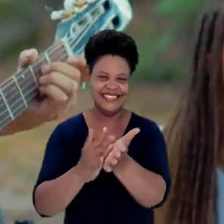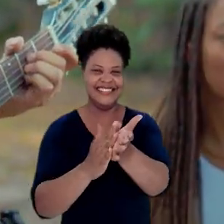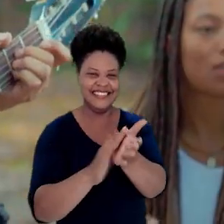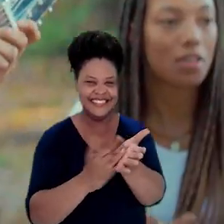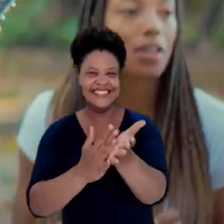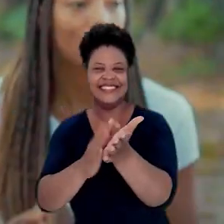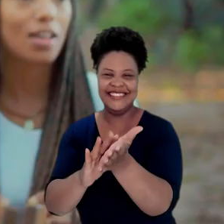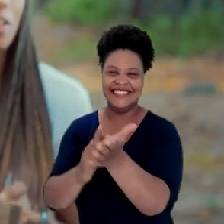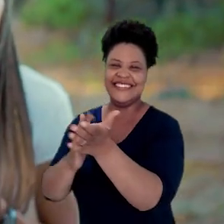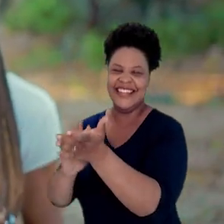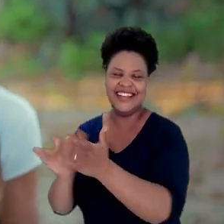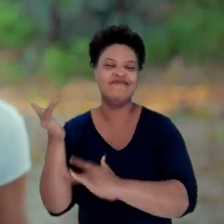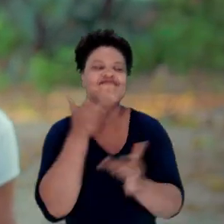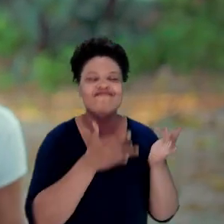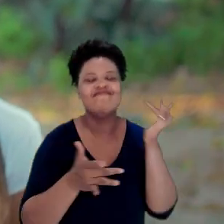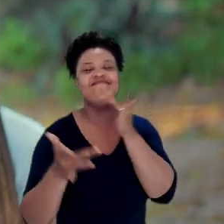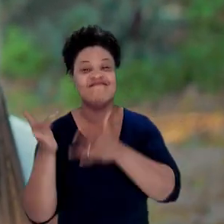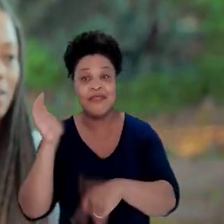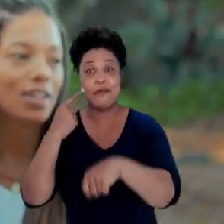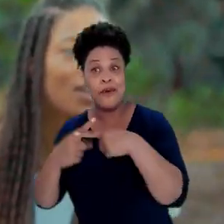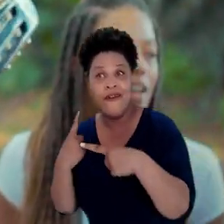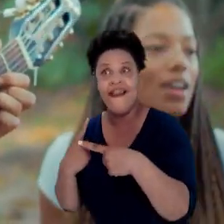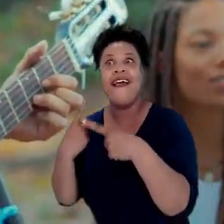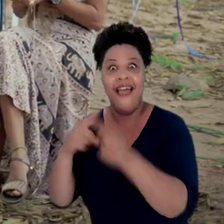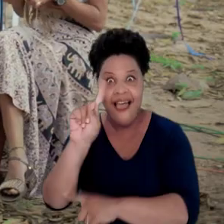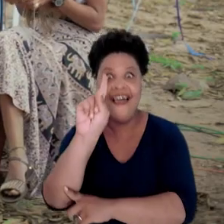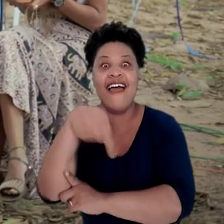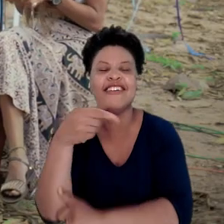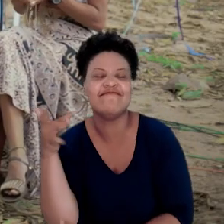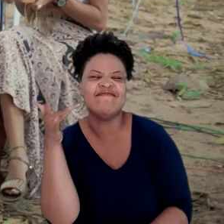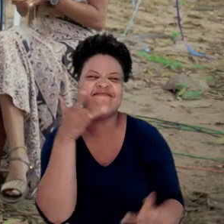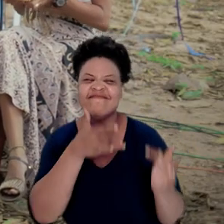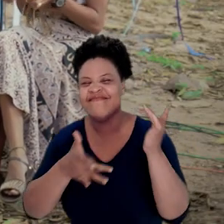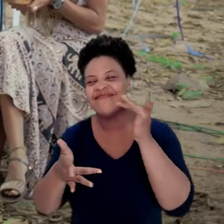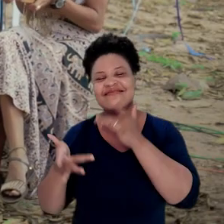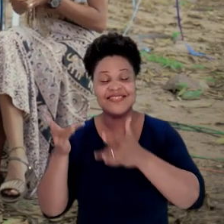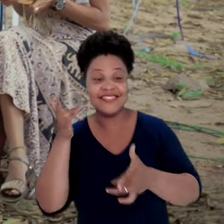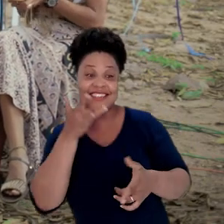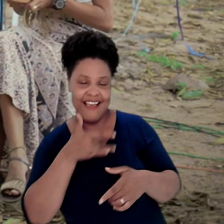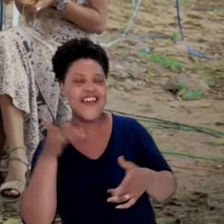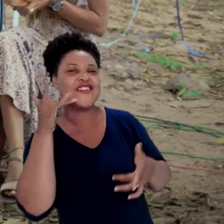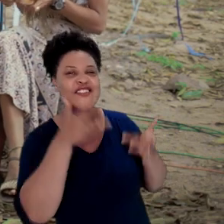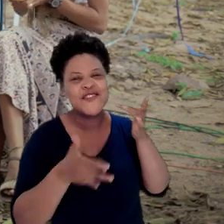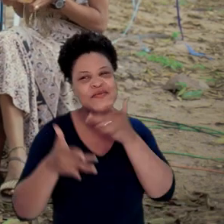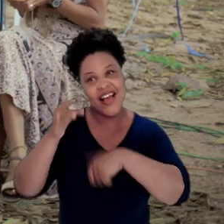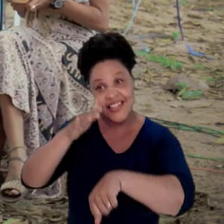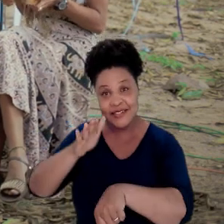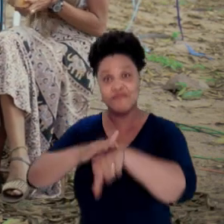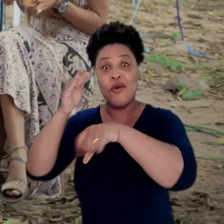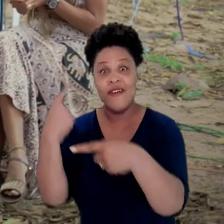demais, porque é gostoso demais, porque é gostoso demais, porque é gostoso